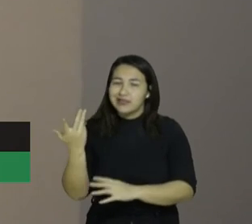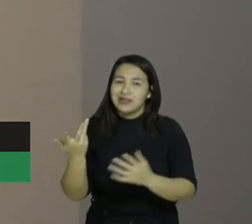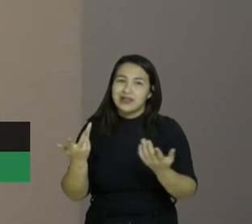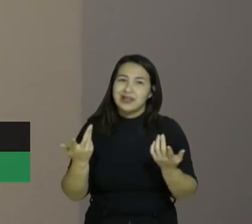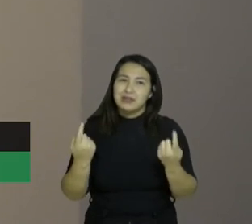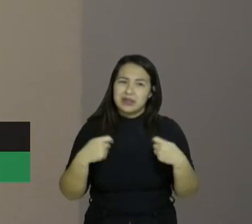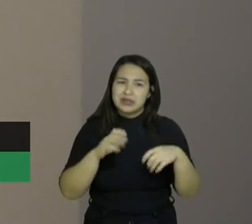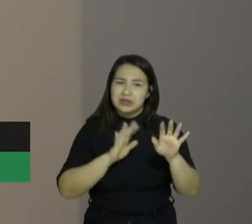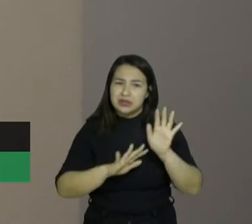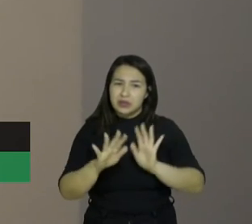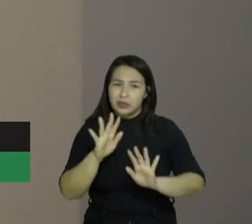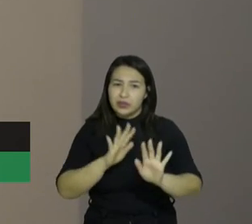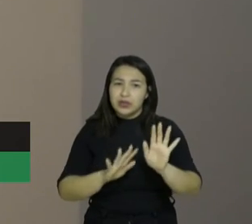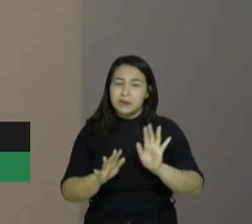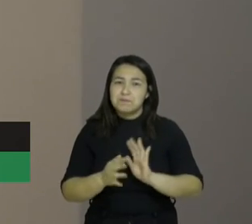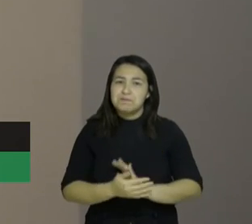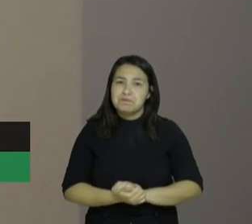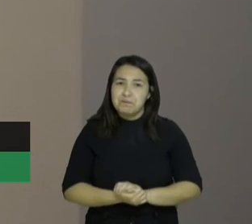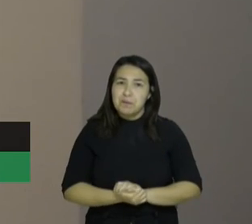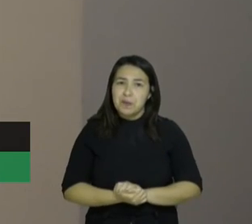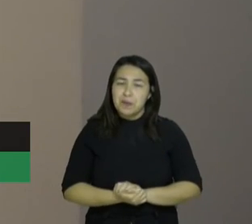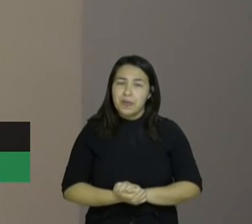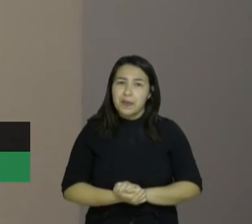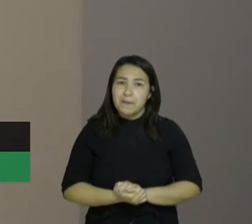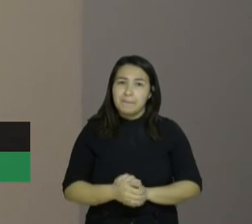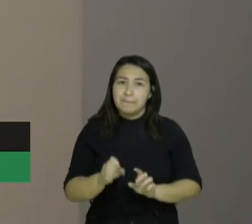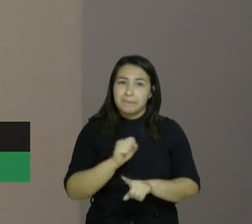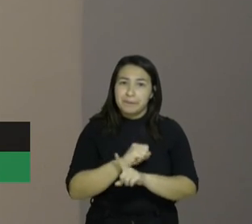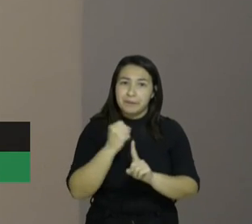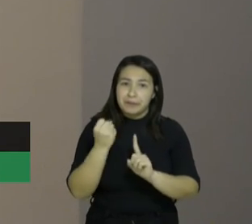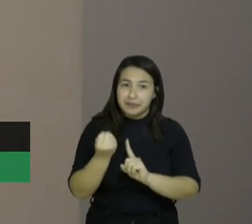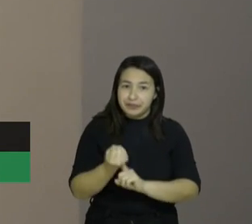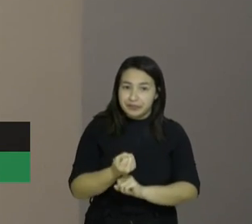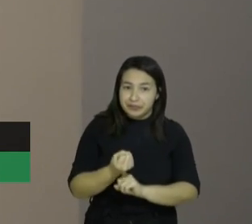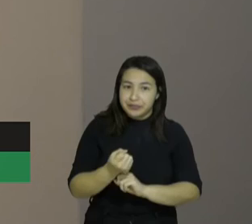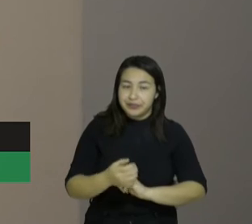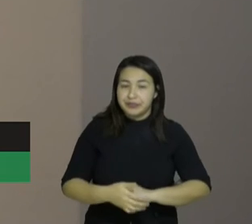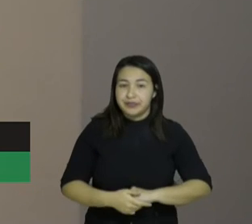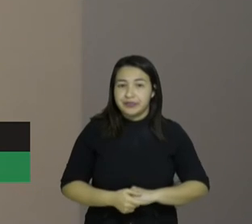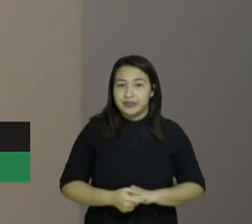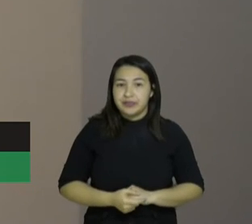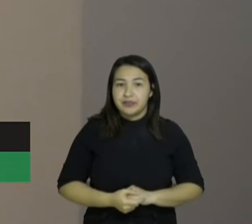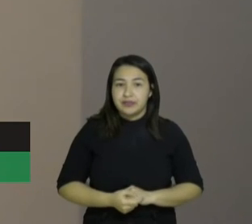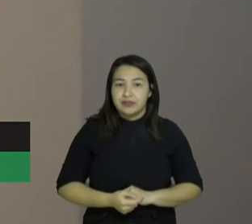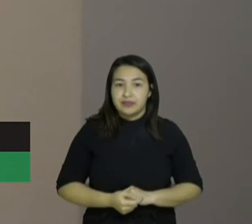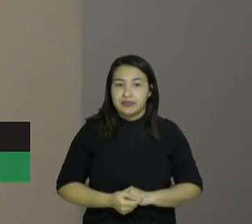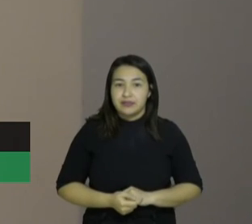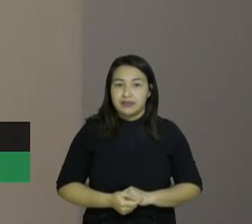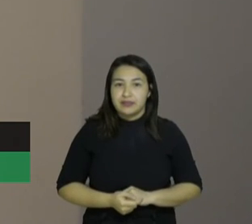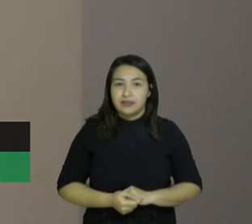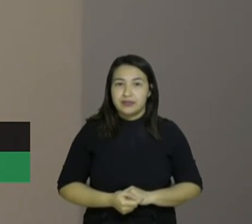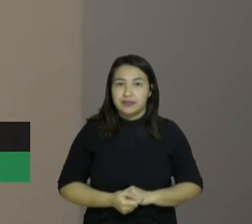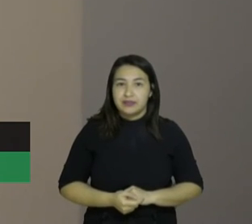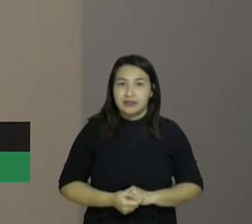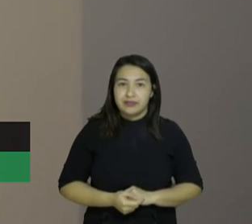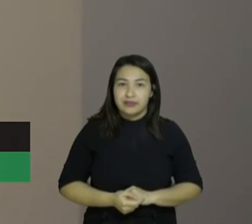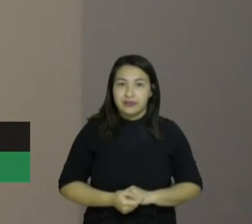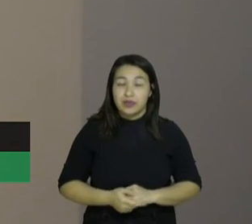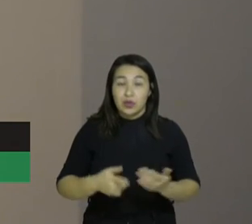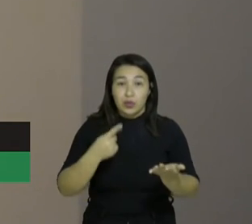asg ambiente social e governança os compromissos